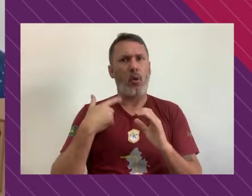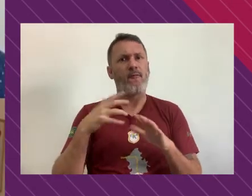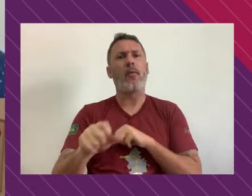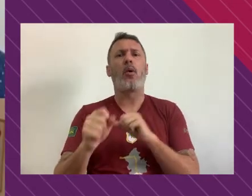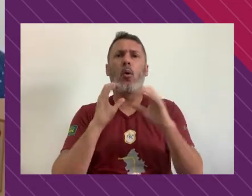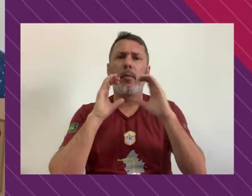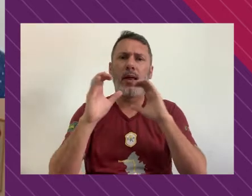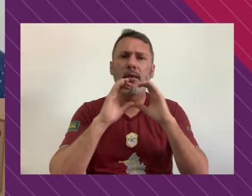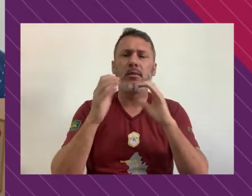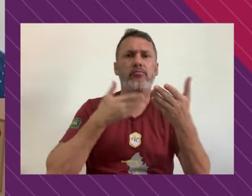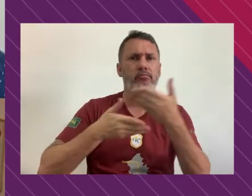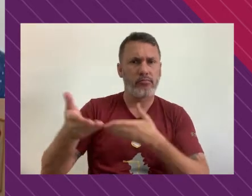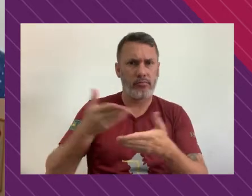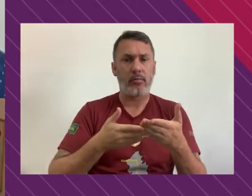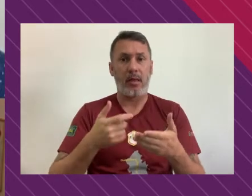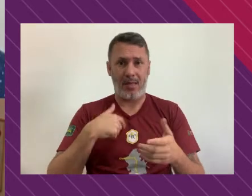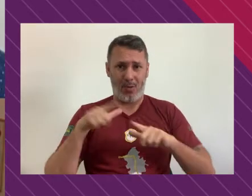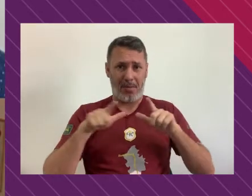essa temática.